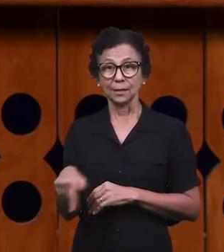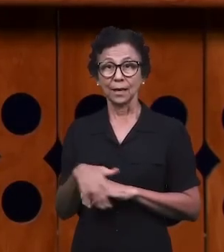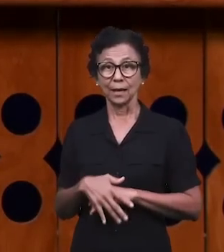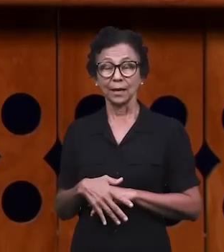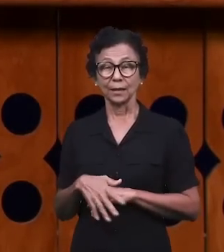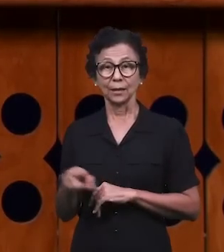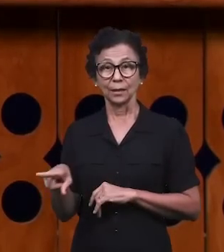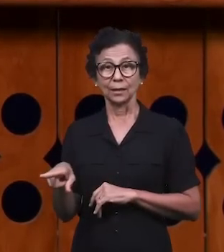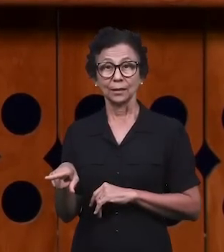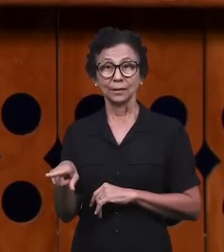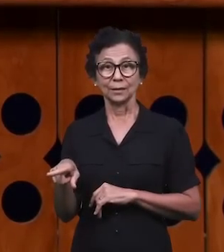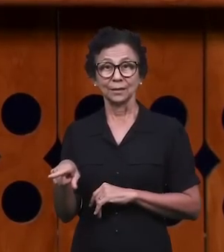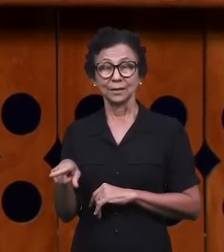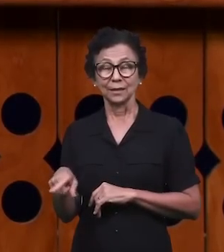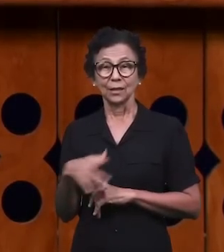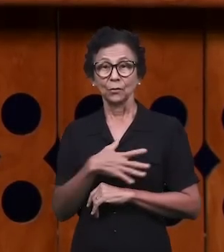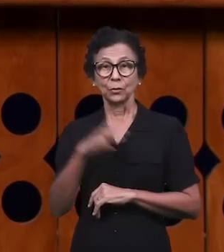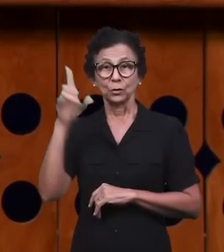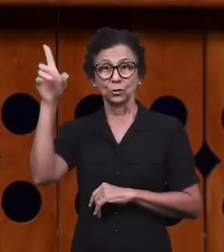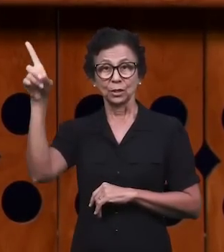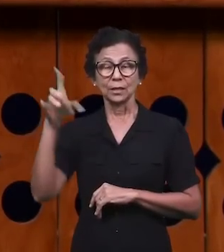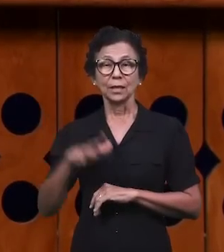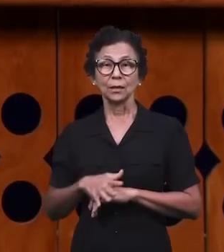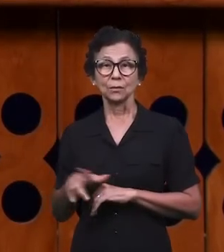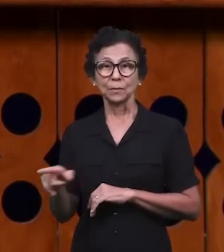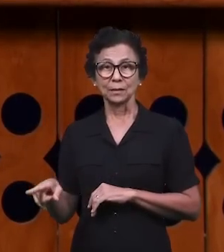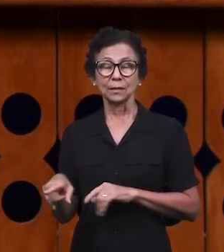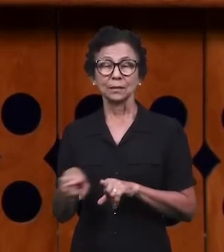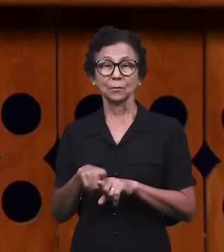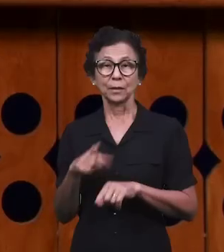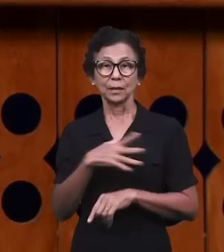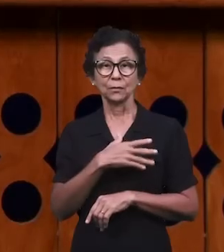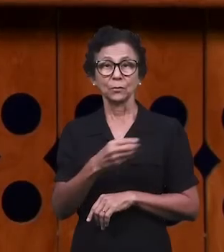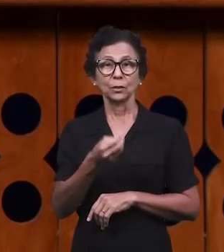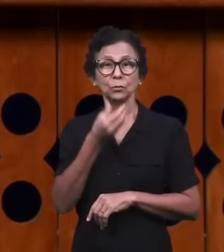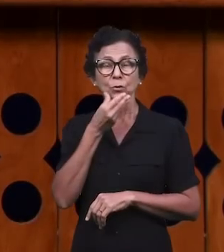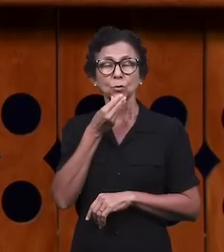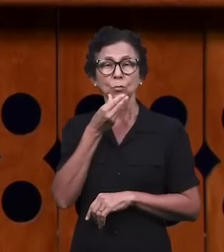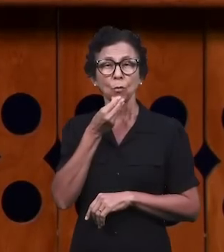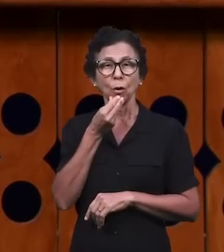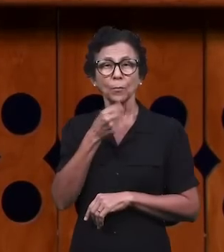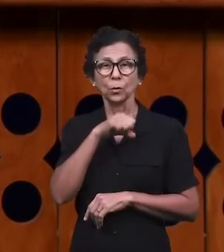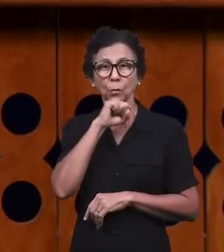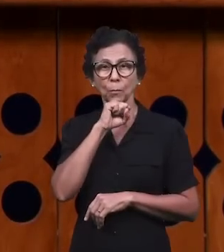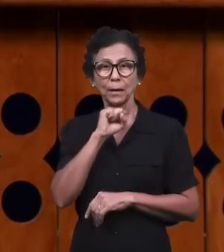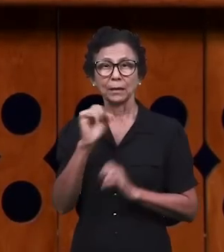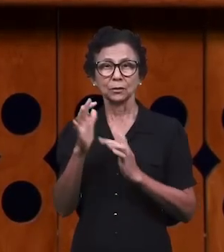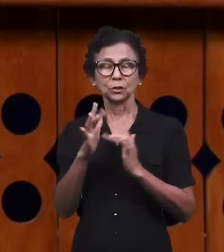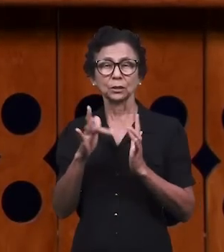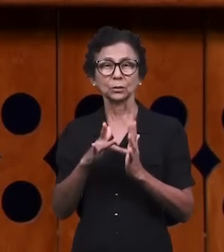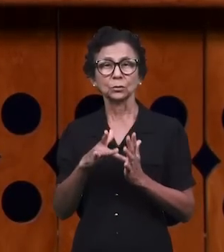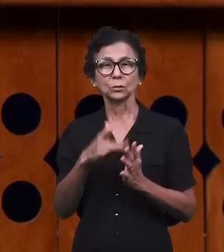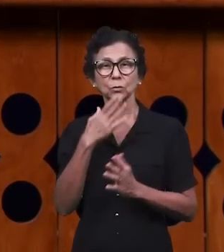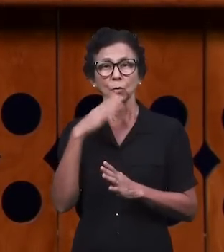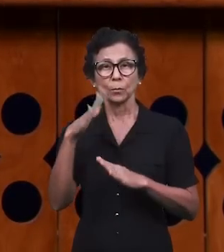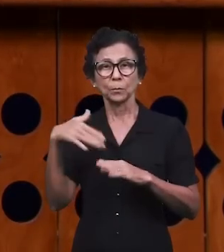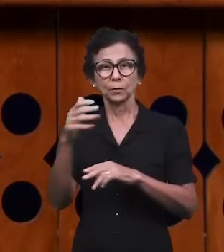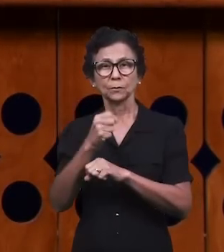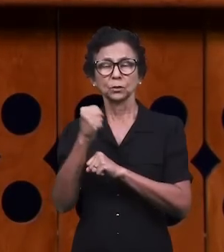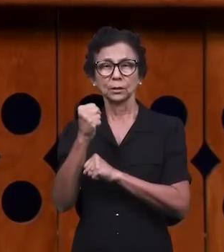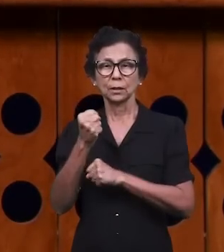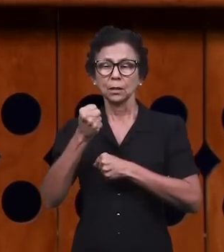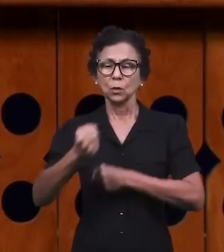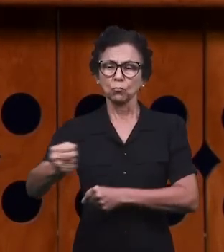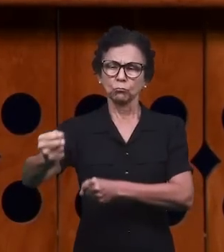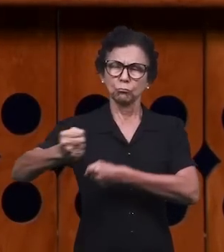o filho de Deus, mas era o filho do carpinteiro. E agora o Espírito Santo, que vai revelar quem é Jesus